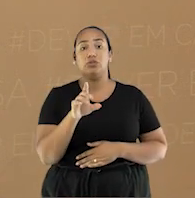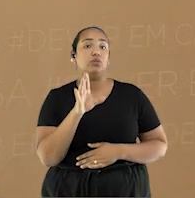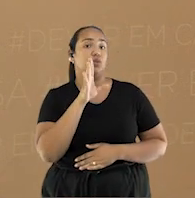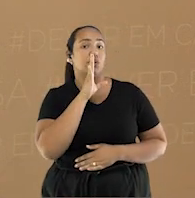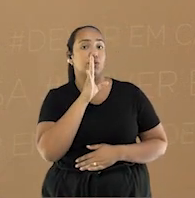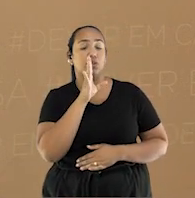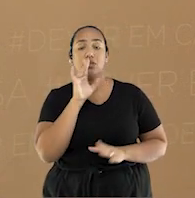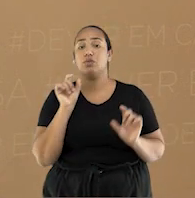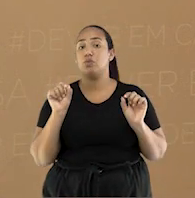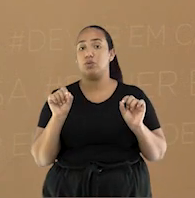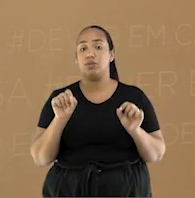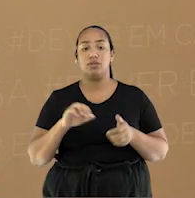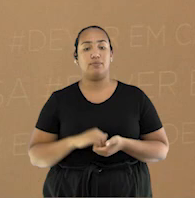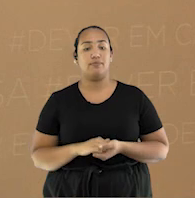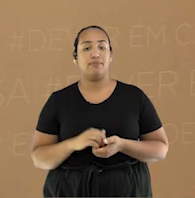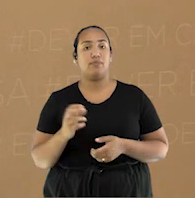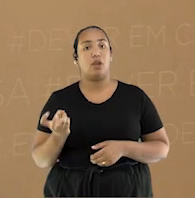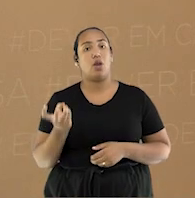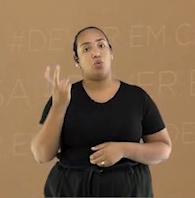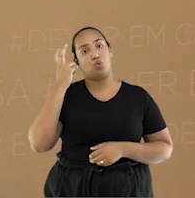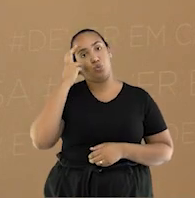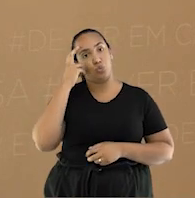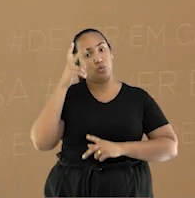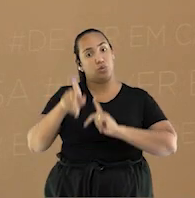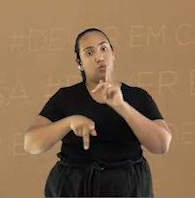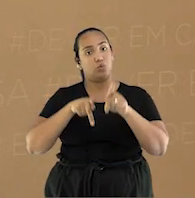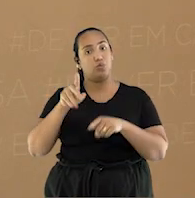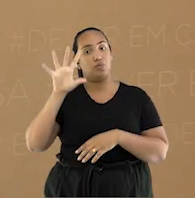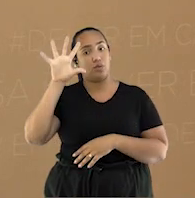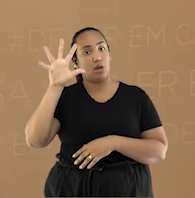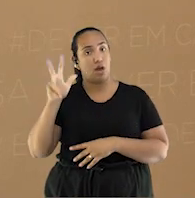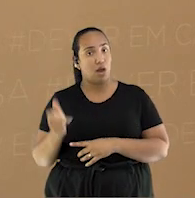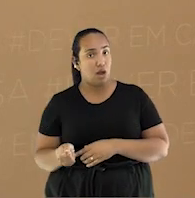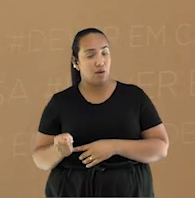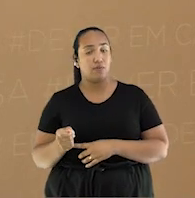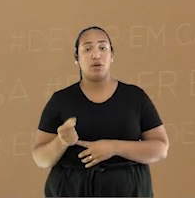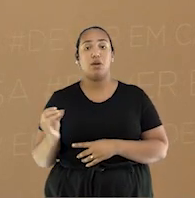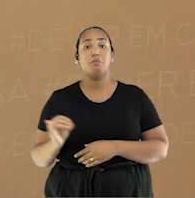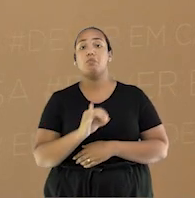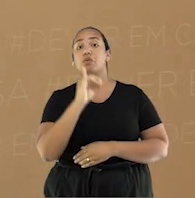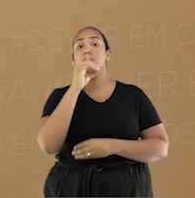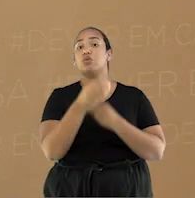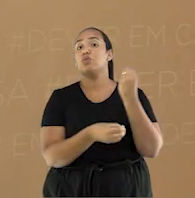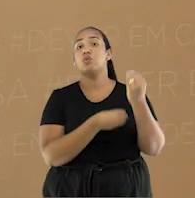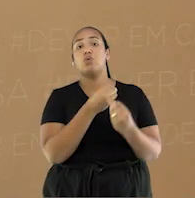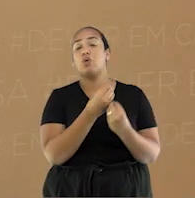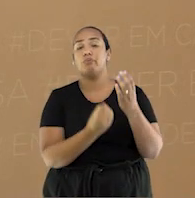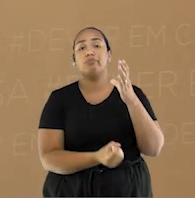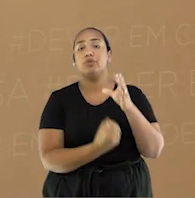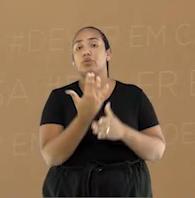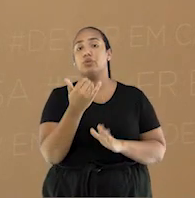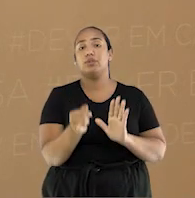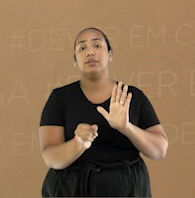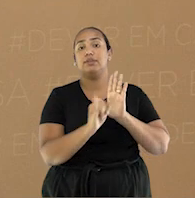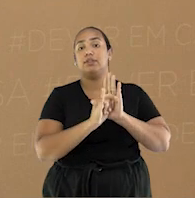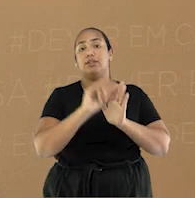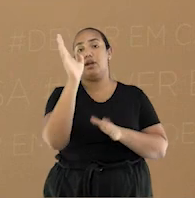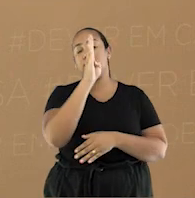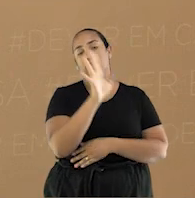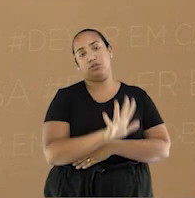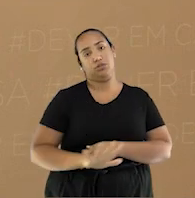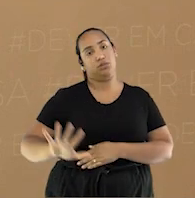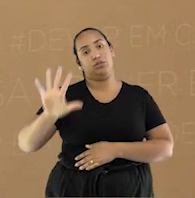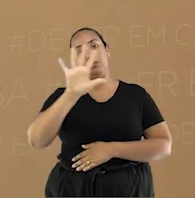importância da cultura e do povo africano na formação da cultura e identidade nacional. Conhecer a